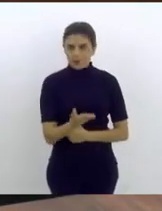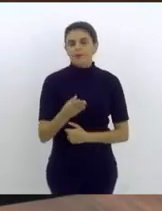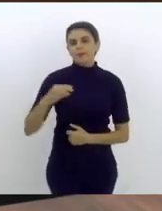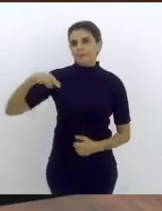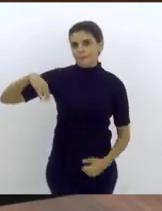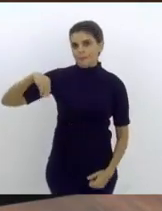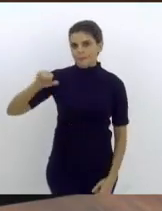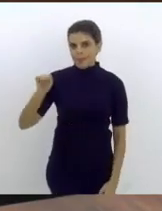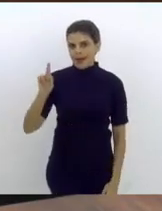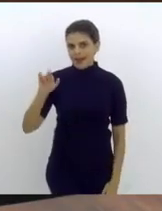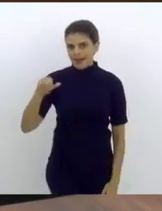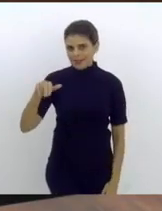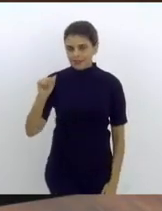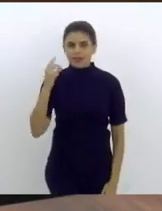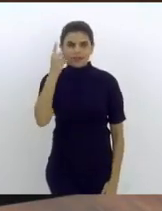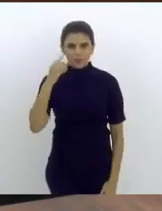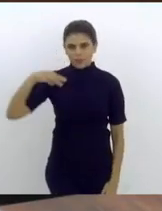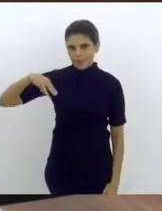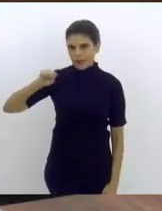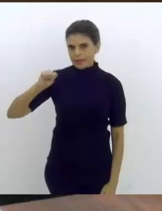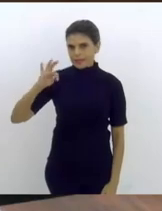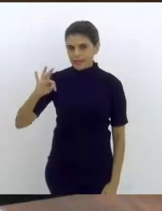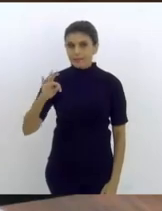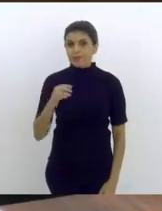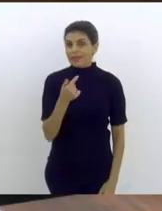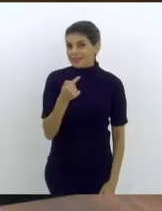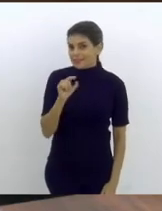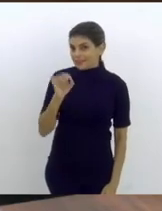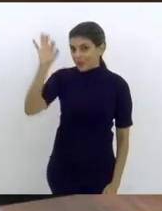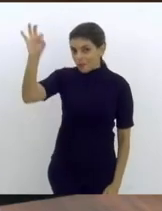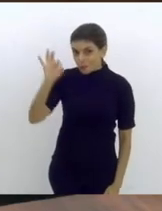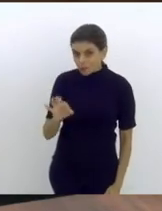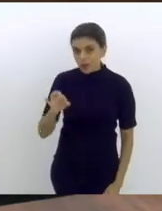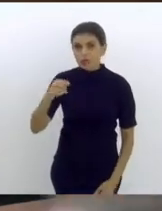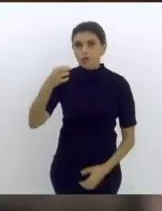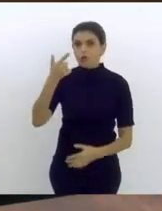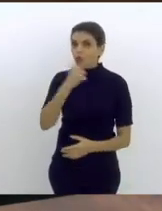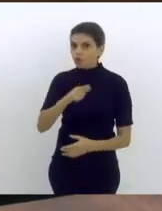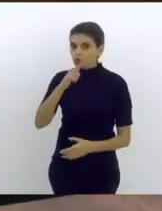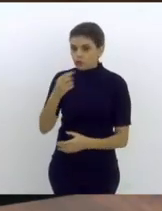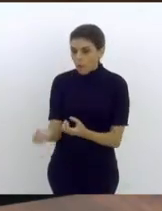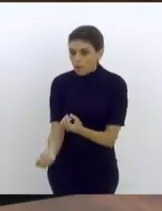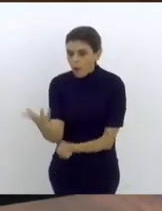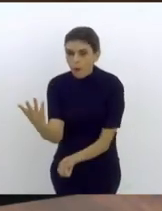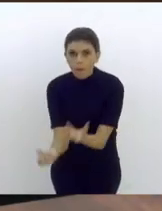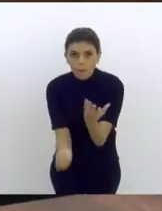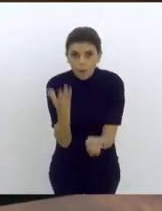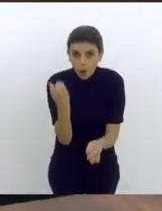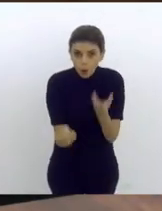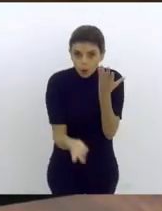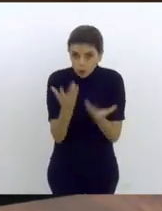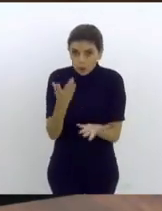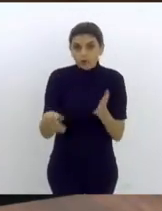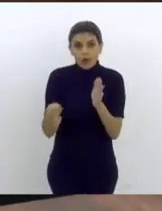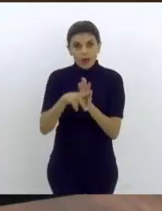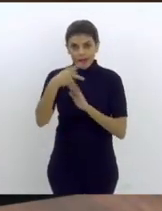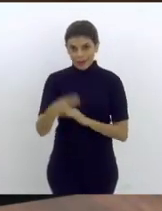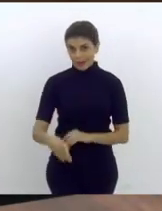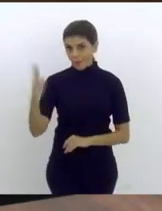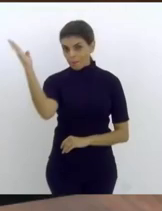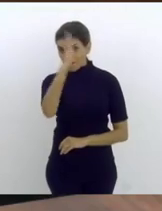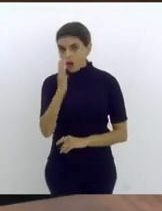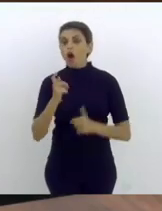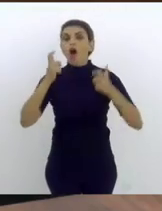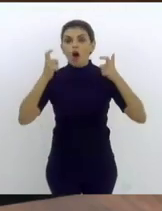MST 70% do que é produzido e consumido no país vem exatamente